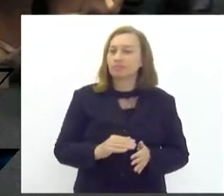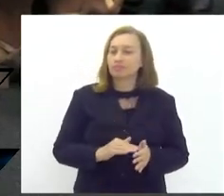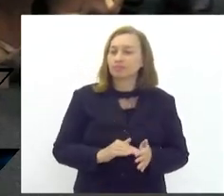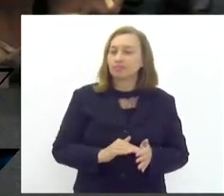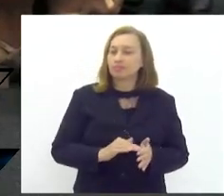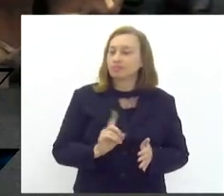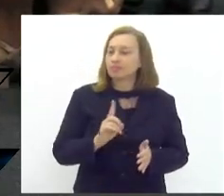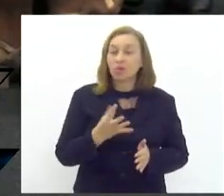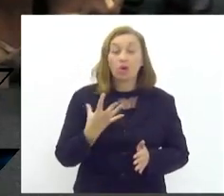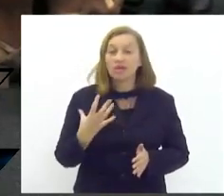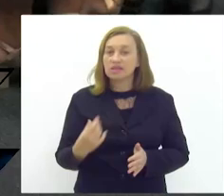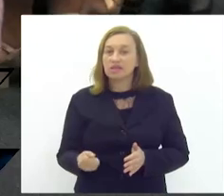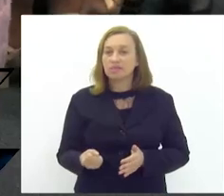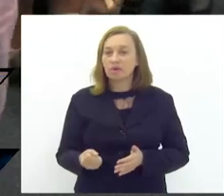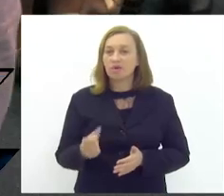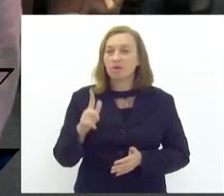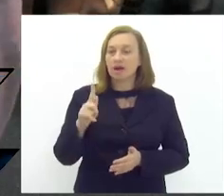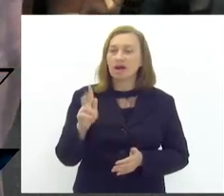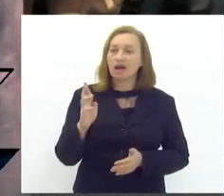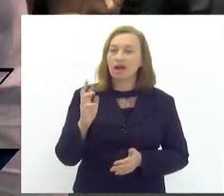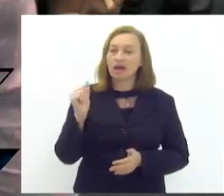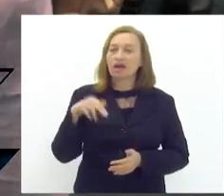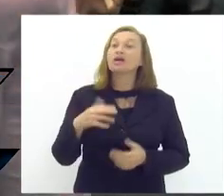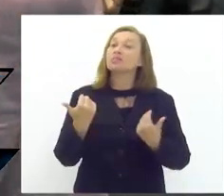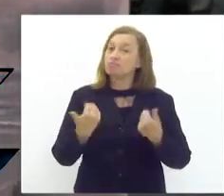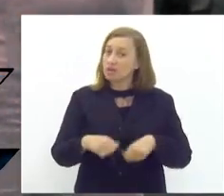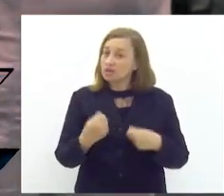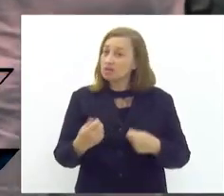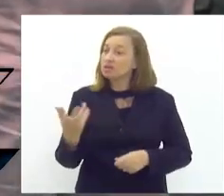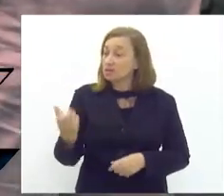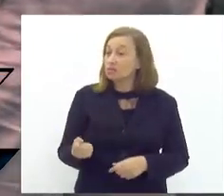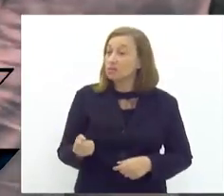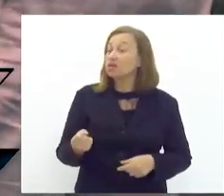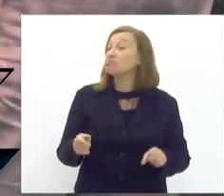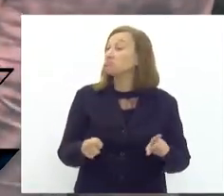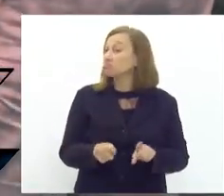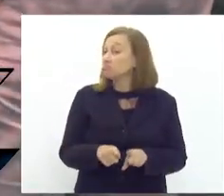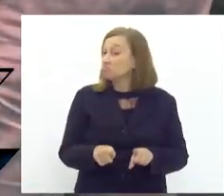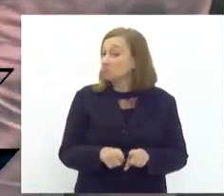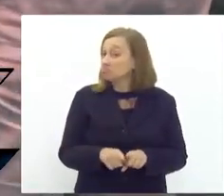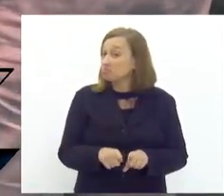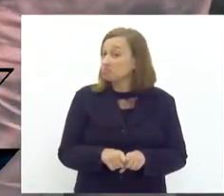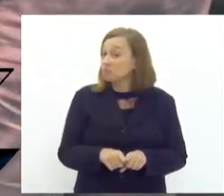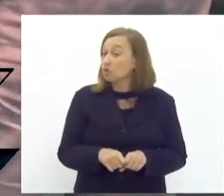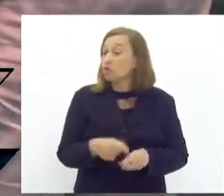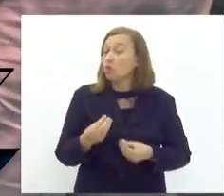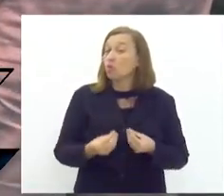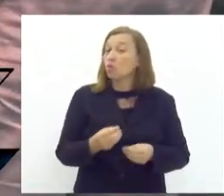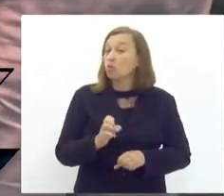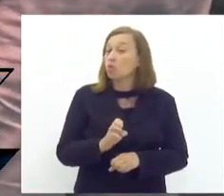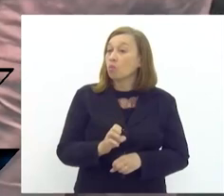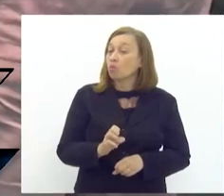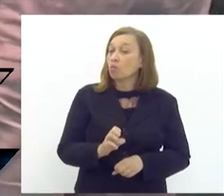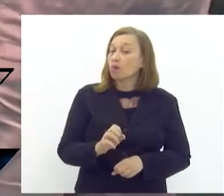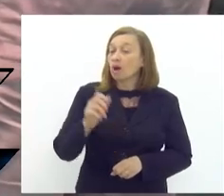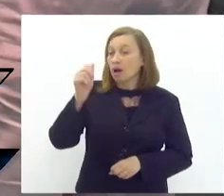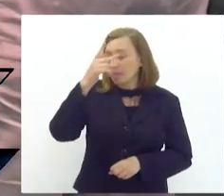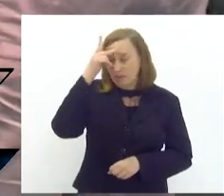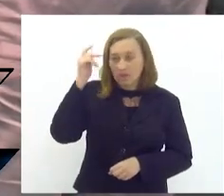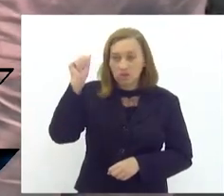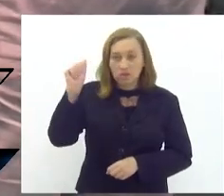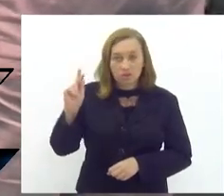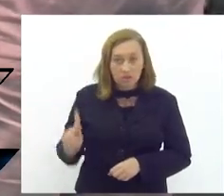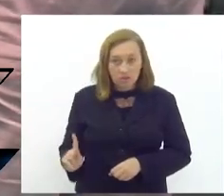recebimento da grana e que precisam receber porque estão também como estavam as pensionistas